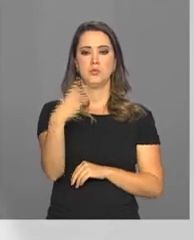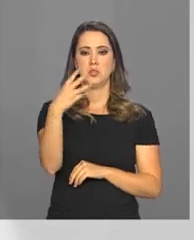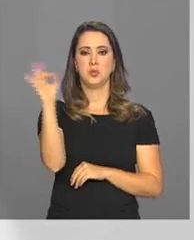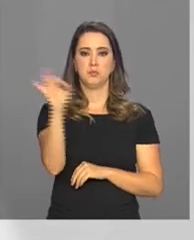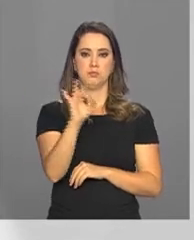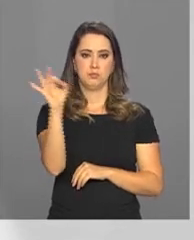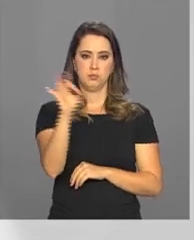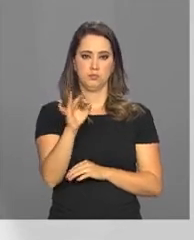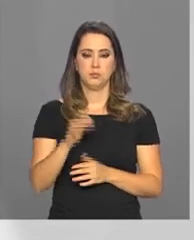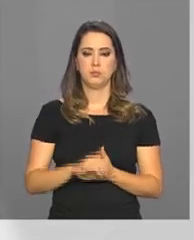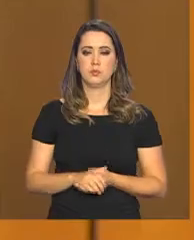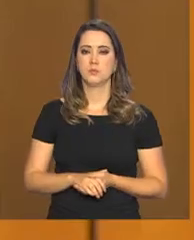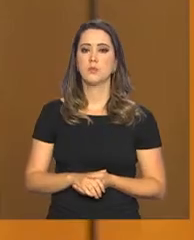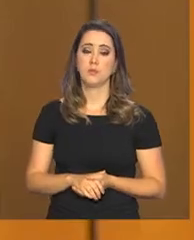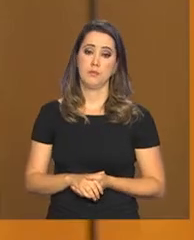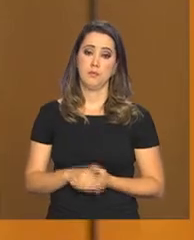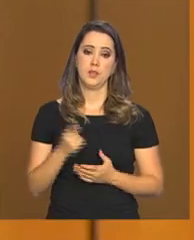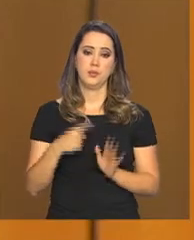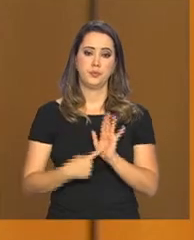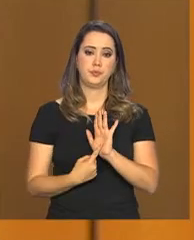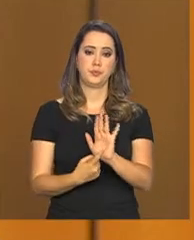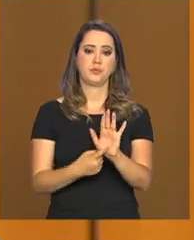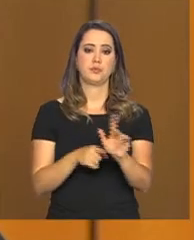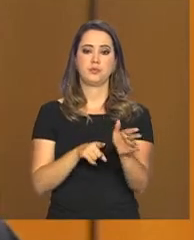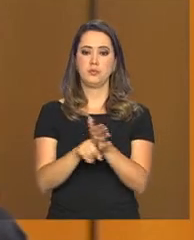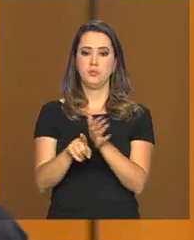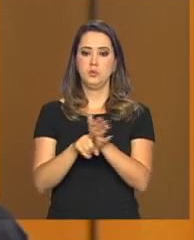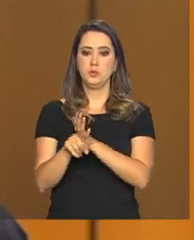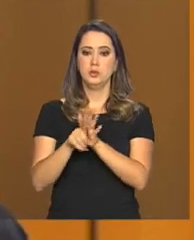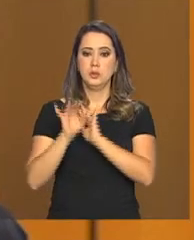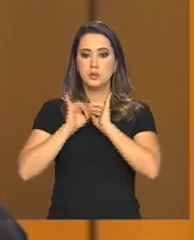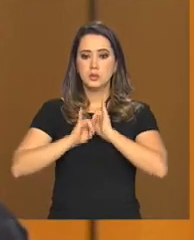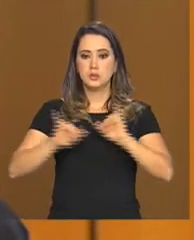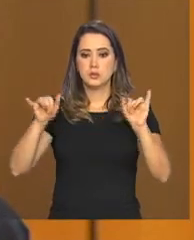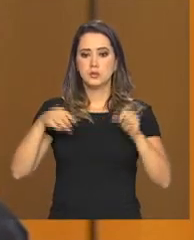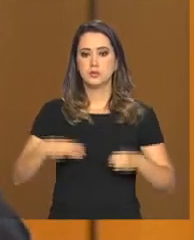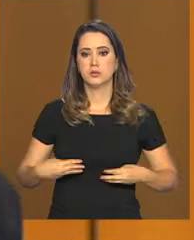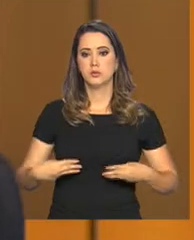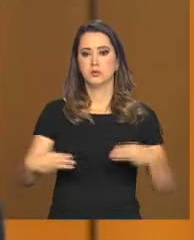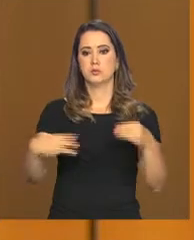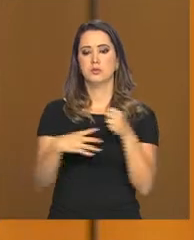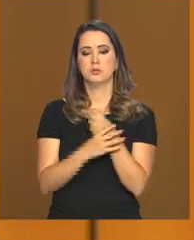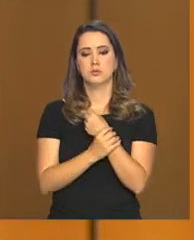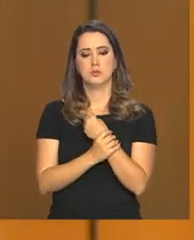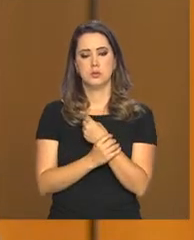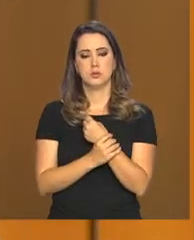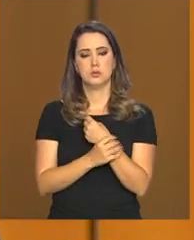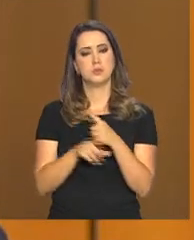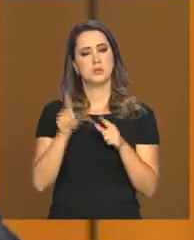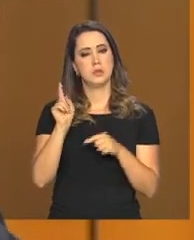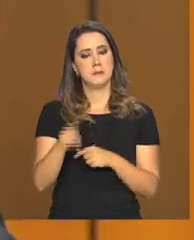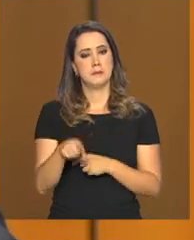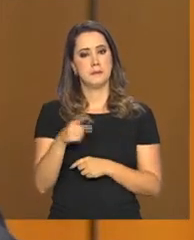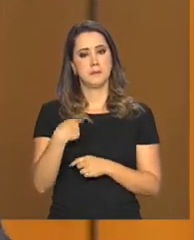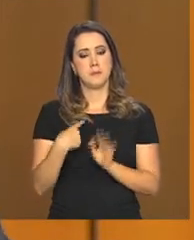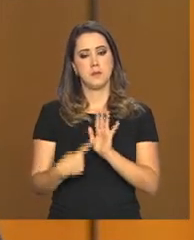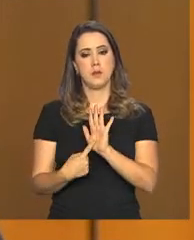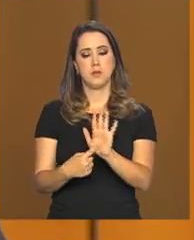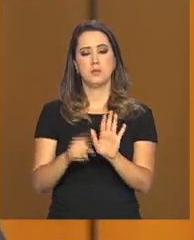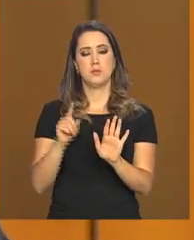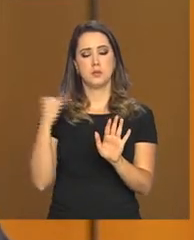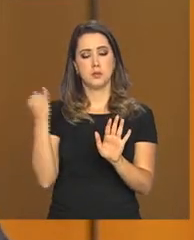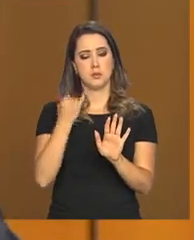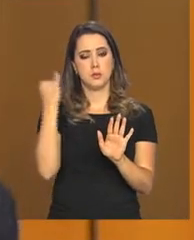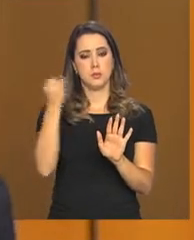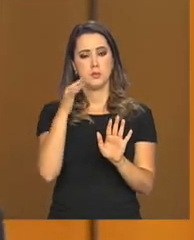por cento ao ano é o que mostra levantamento divulgado pelo ministro da segurança pública raul jungmann que destacou a